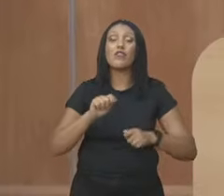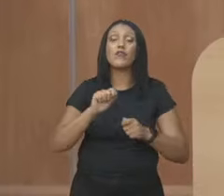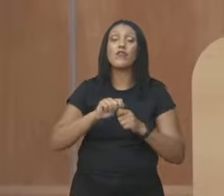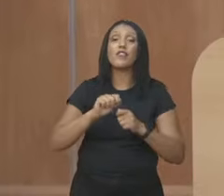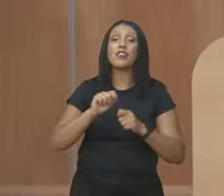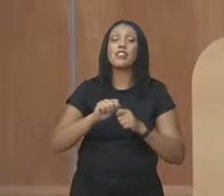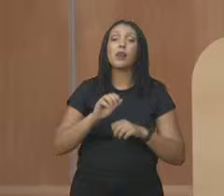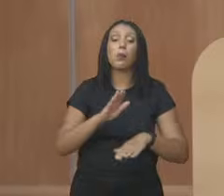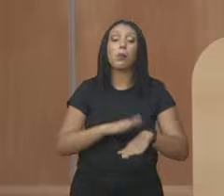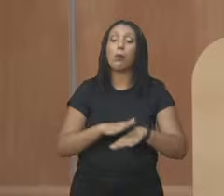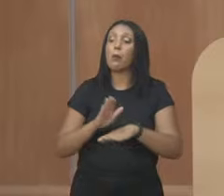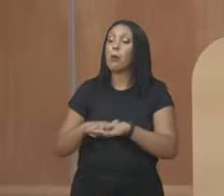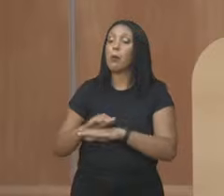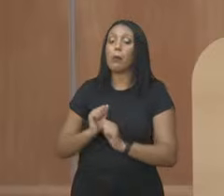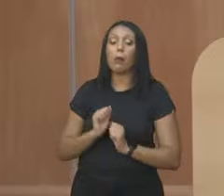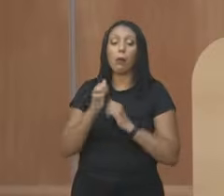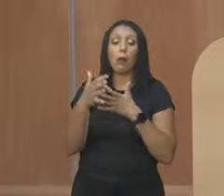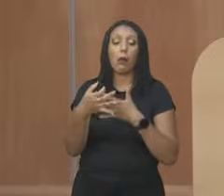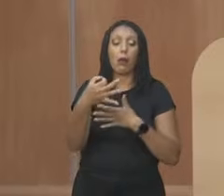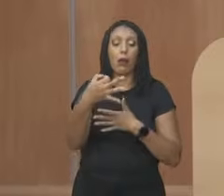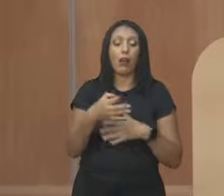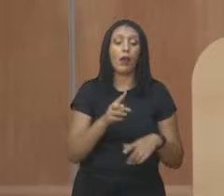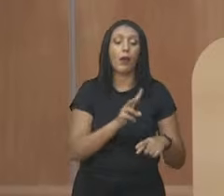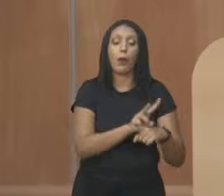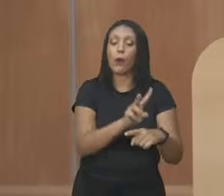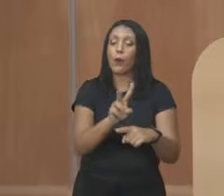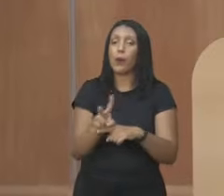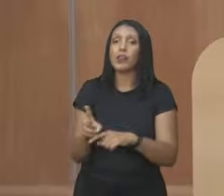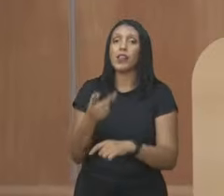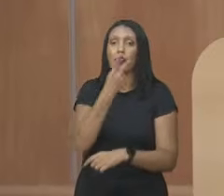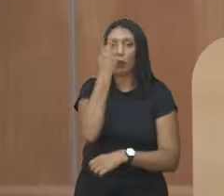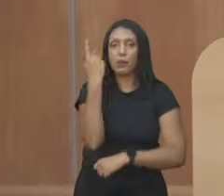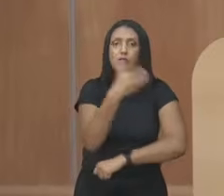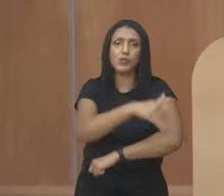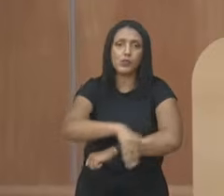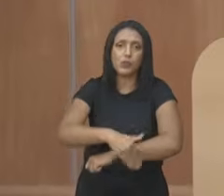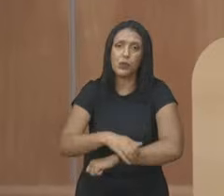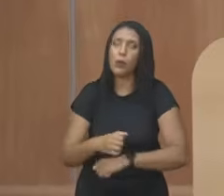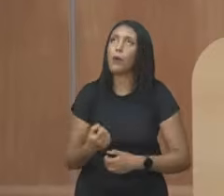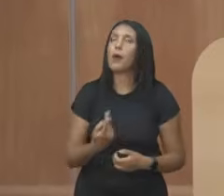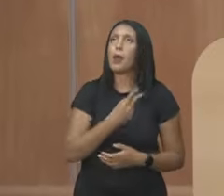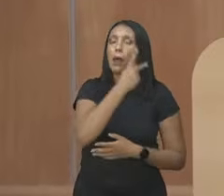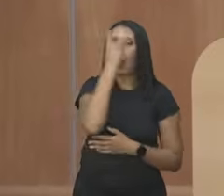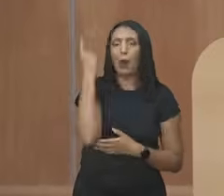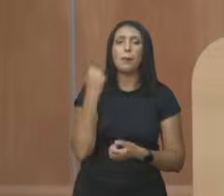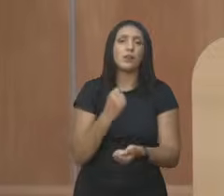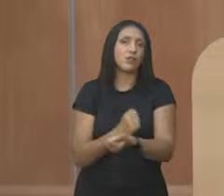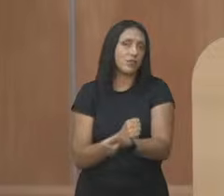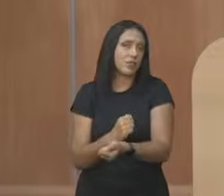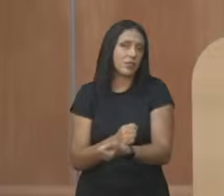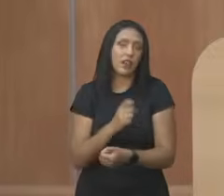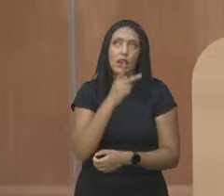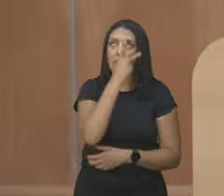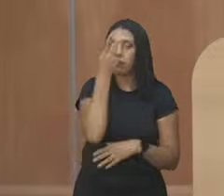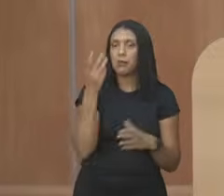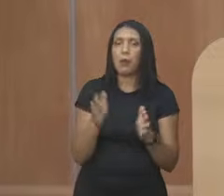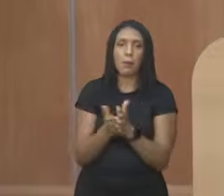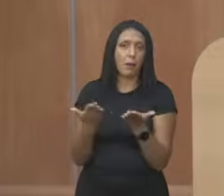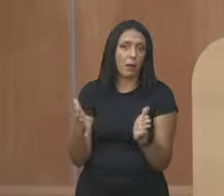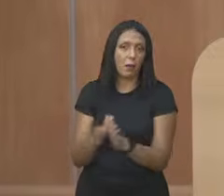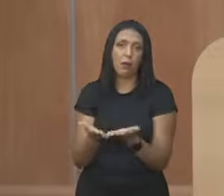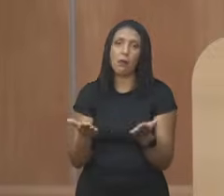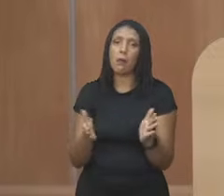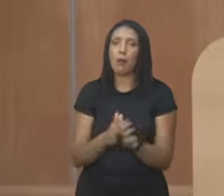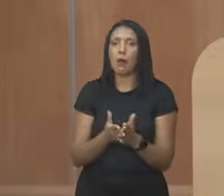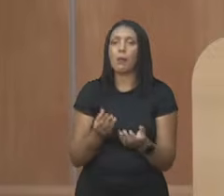buscando o tio que caía na rua, o sofrimento que ela perdeu 2 filhos, os meus irmãos, os